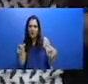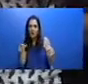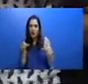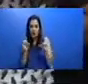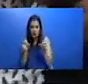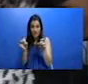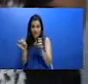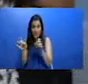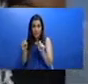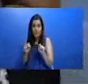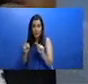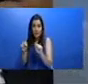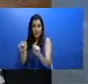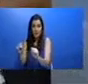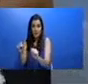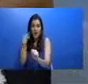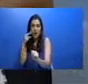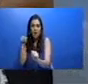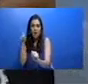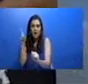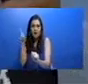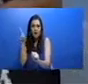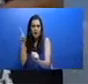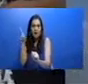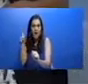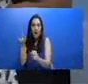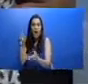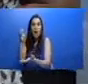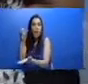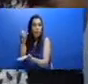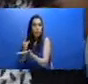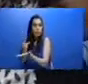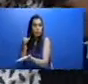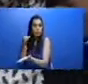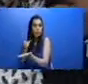supermercado. Então, nós temos aqui, olha, copos, tá vendo?